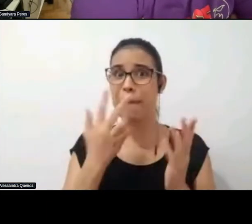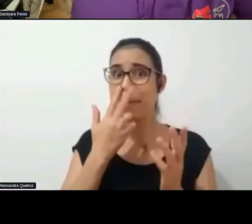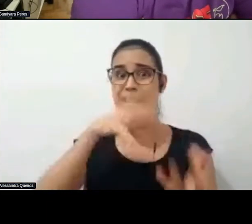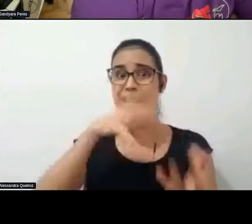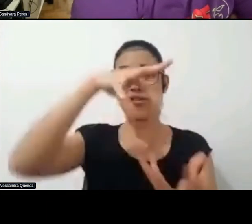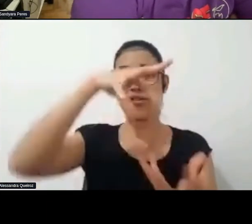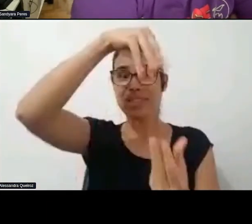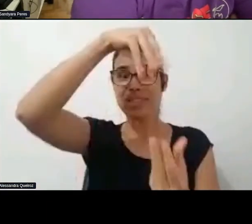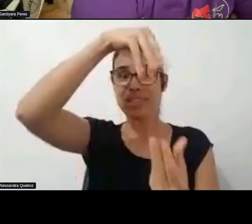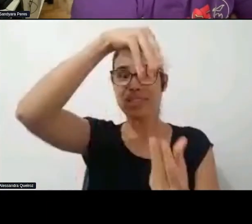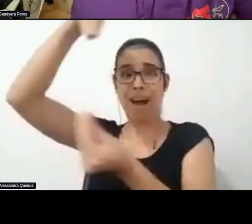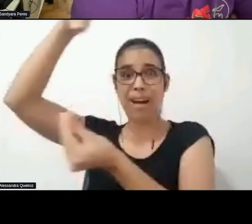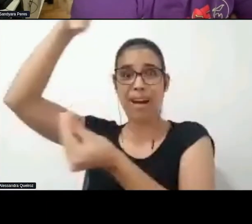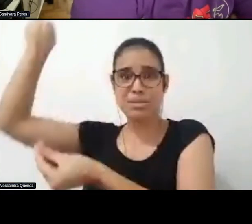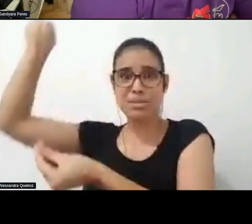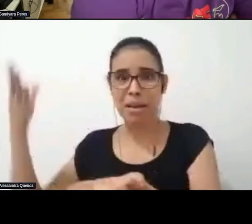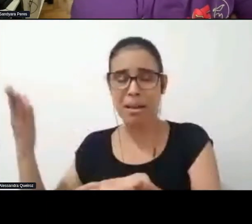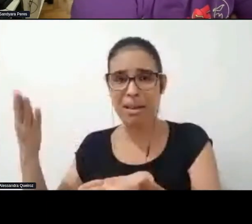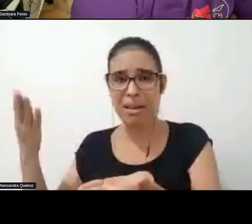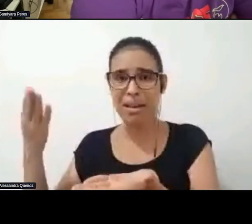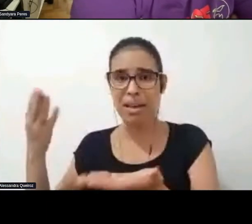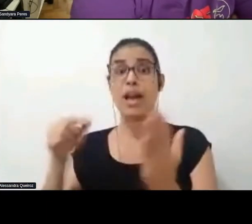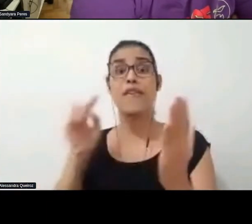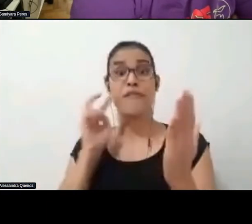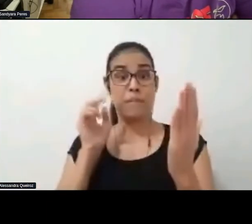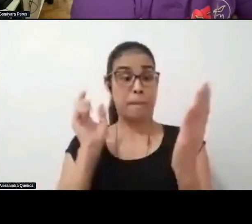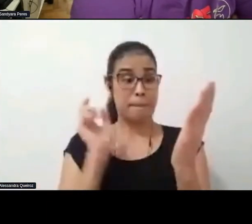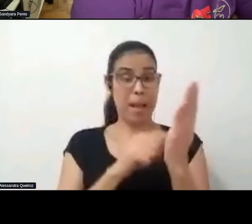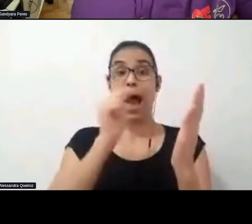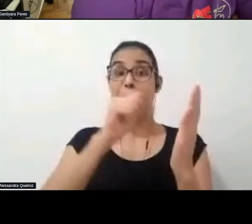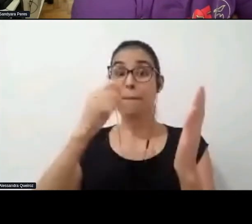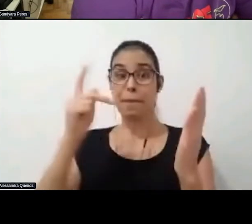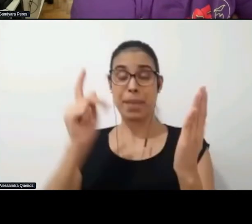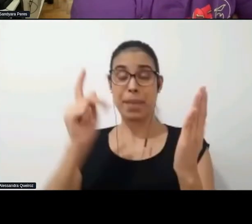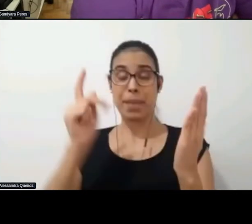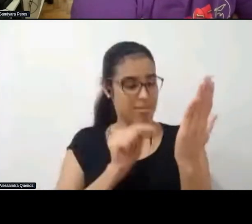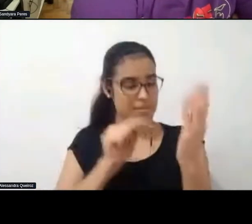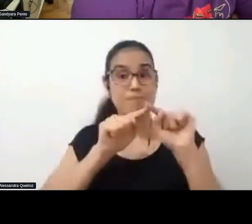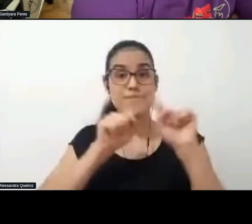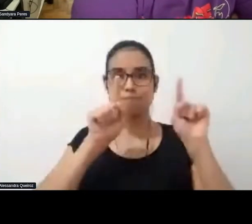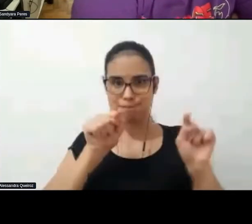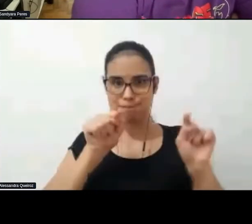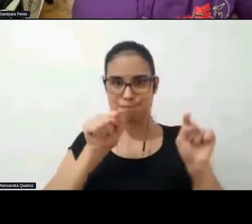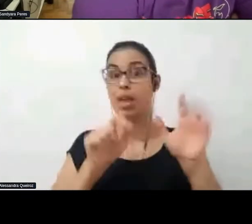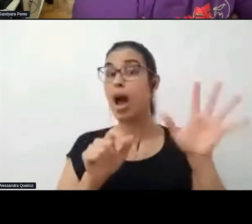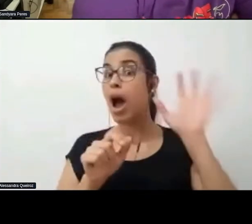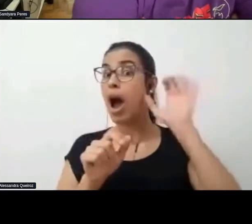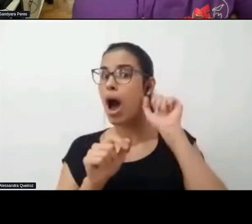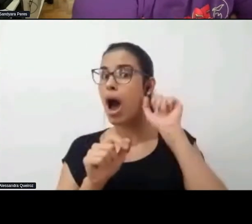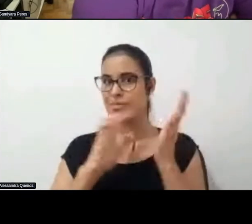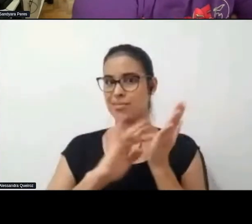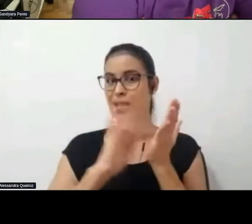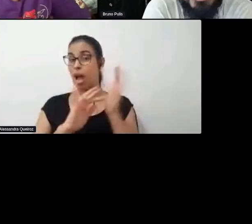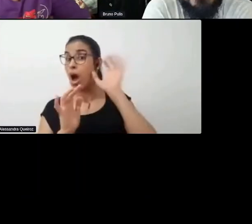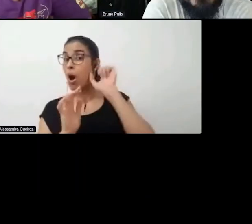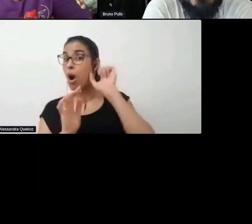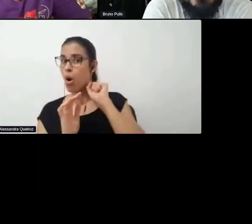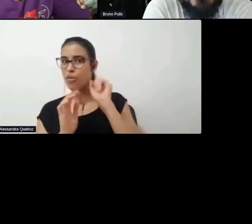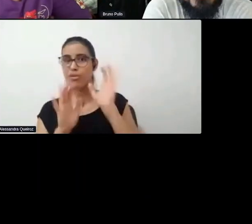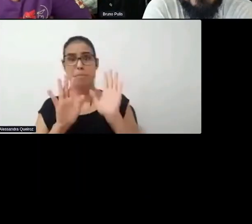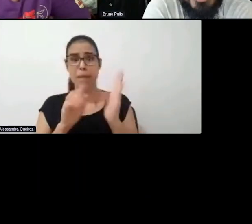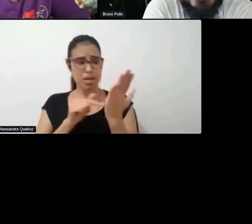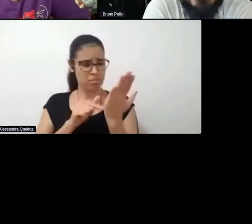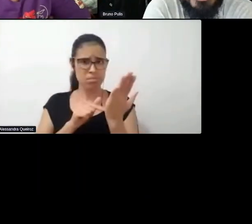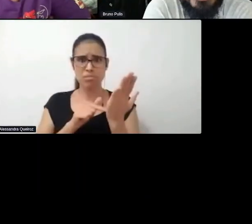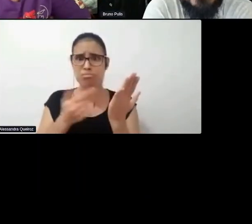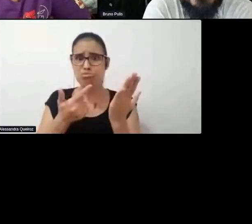componente fantasma. Visualmente ele existe, mas você quer interagir de outra forma, sumiu. Acho que para mim, assim, um dos